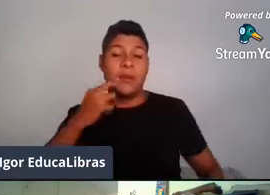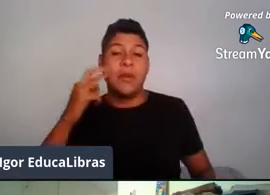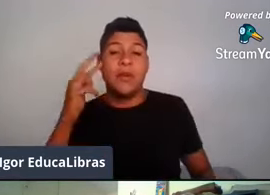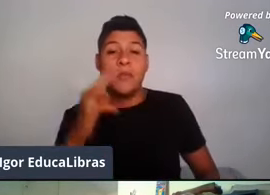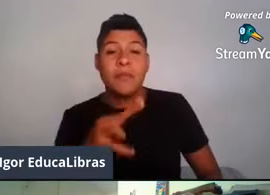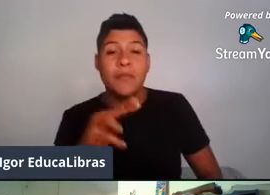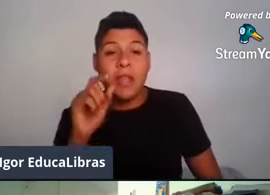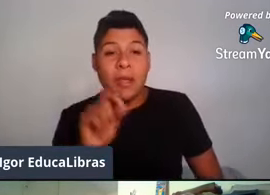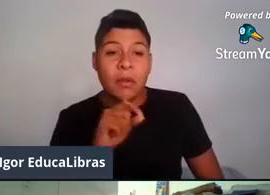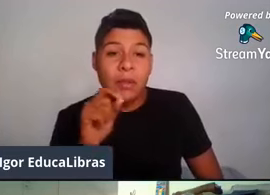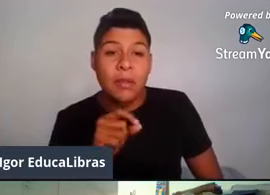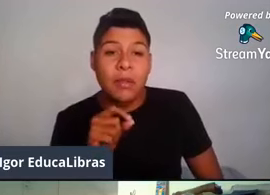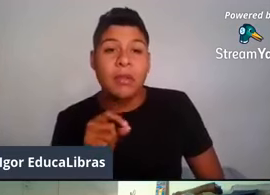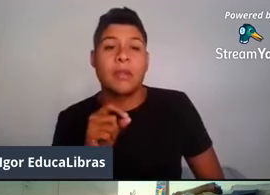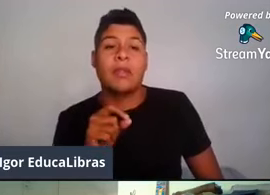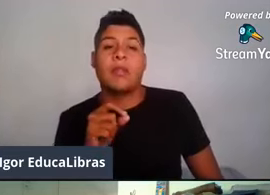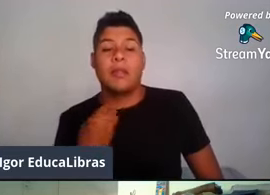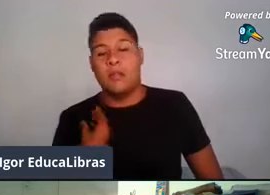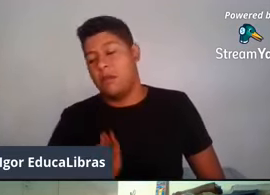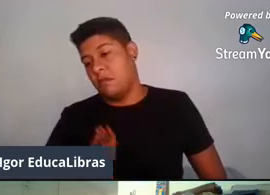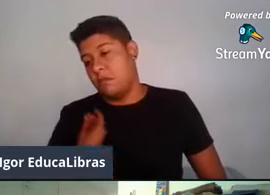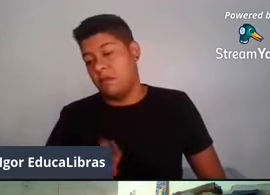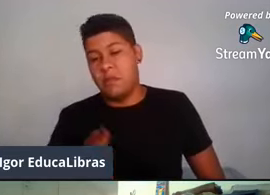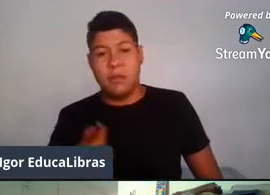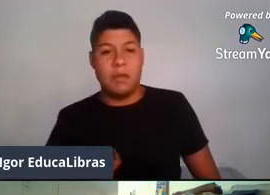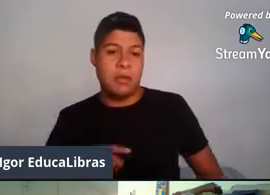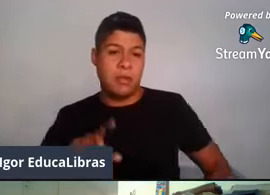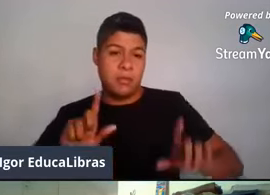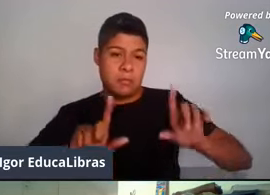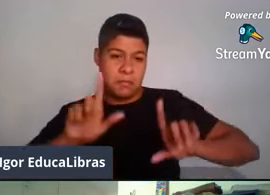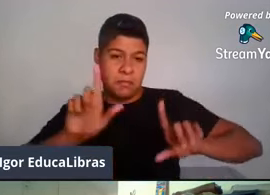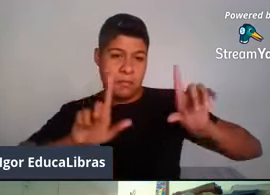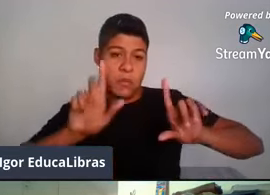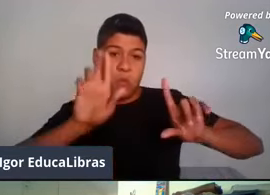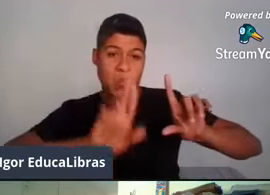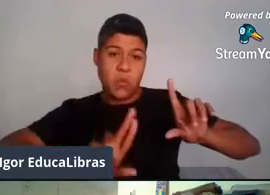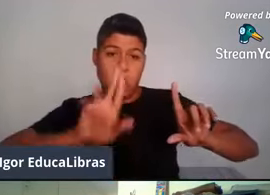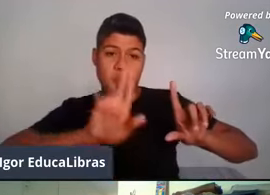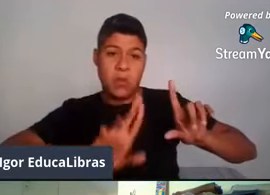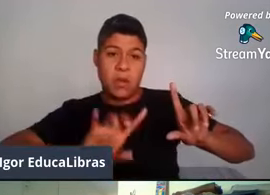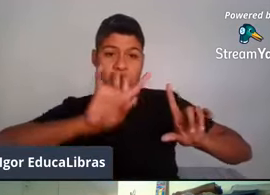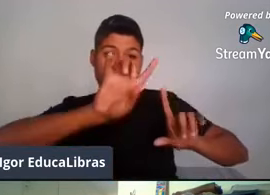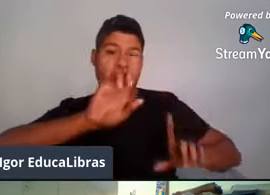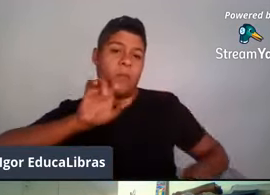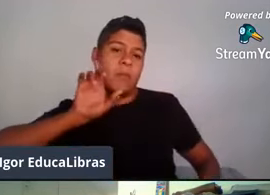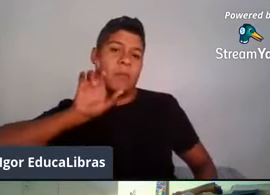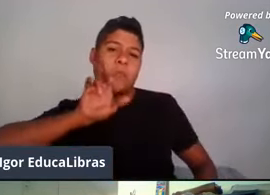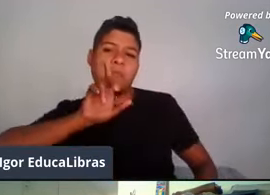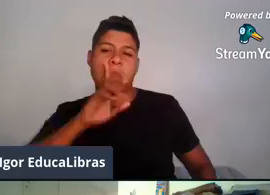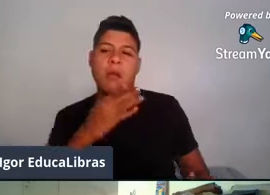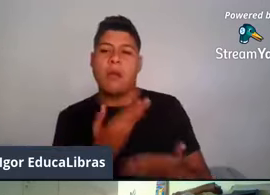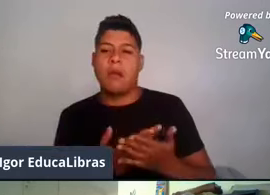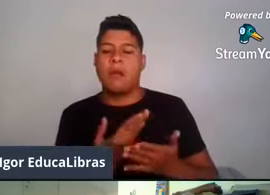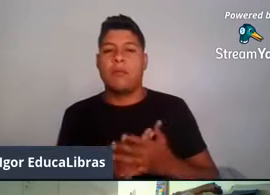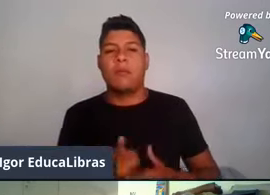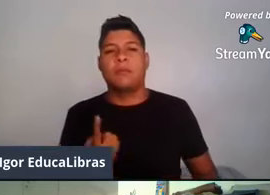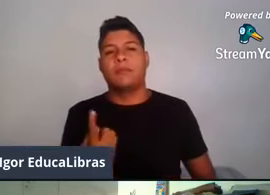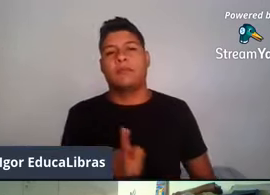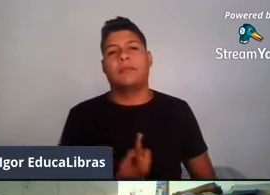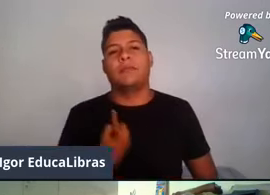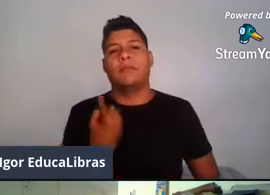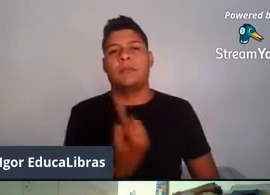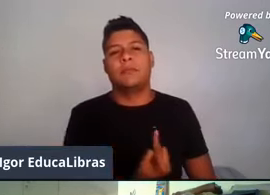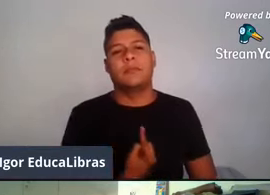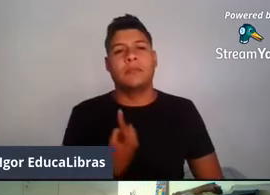esse documentário Crip Camp, para ver como eles atuam nos Estados Unidos, que é uma grande aula para a gente. Né?